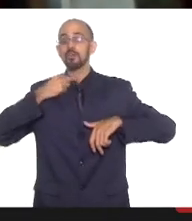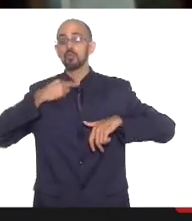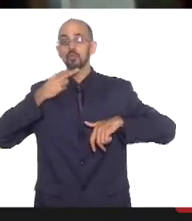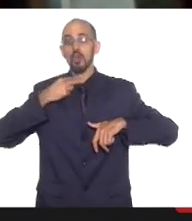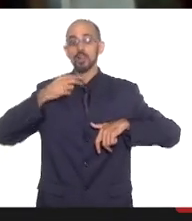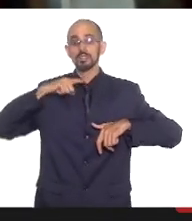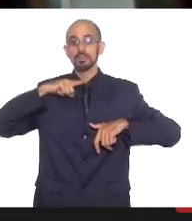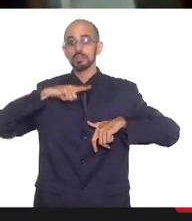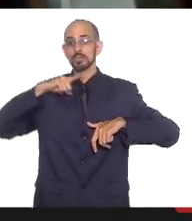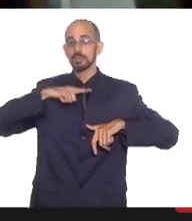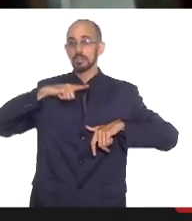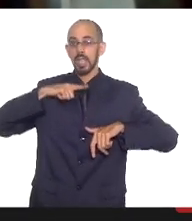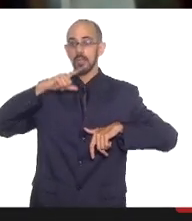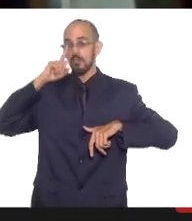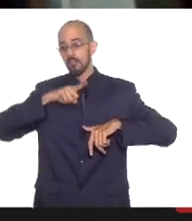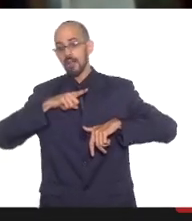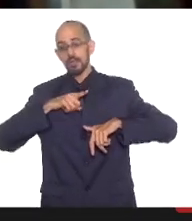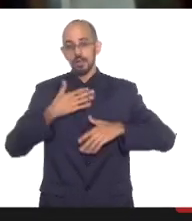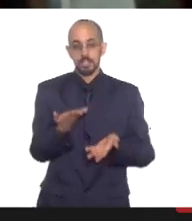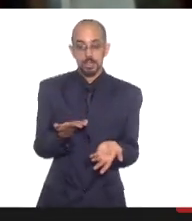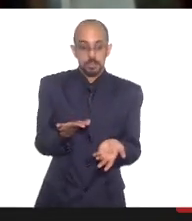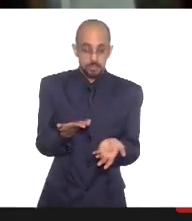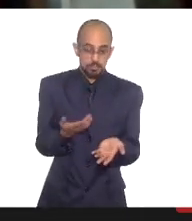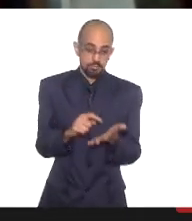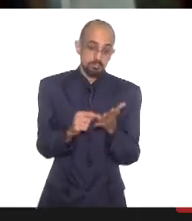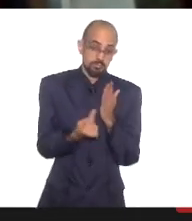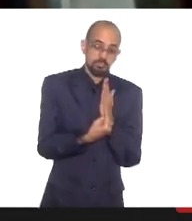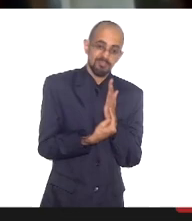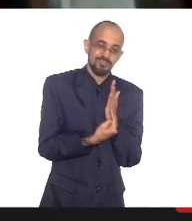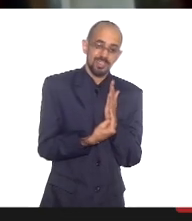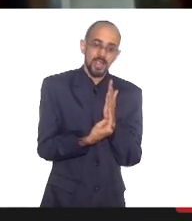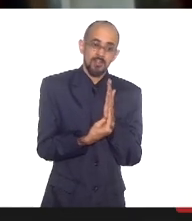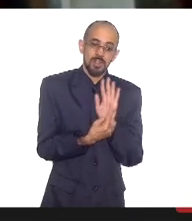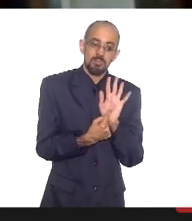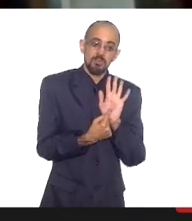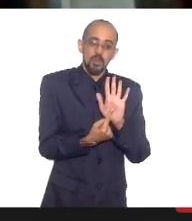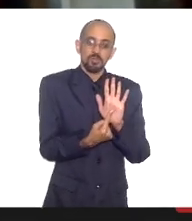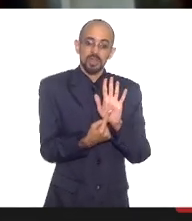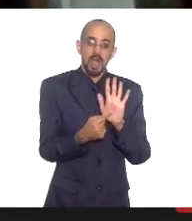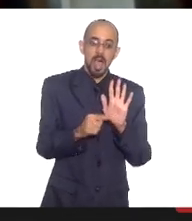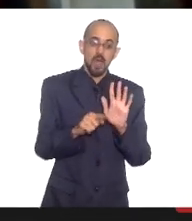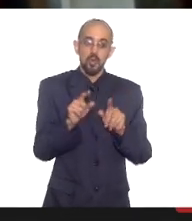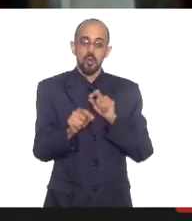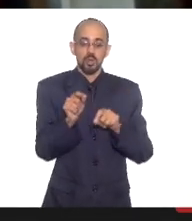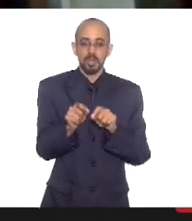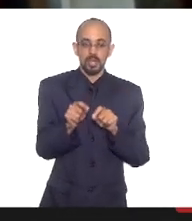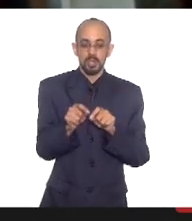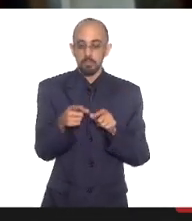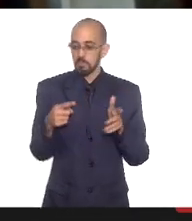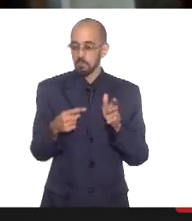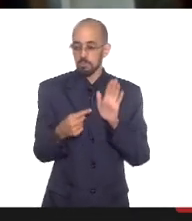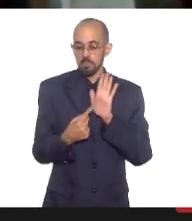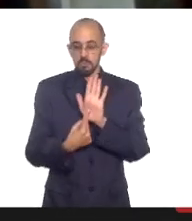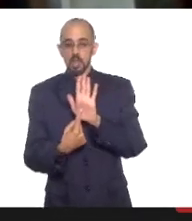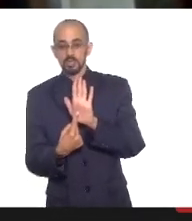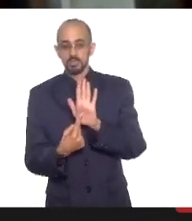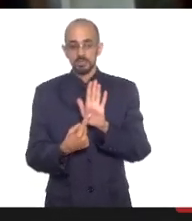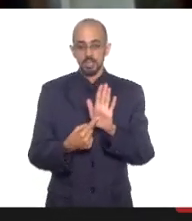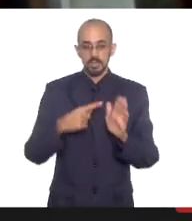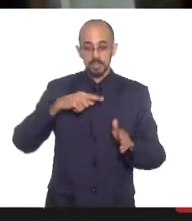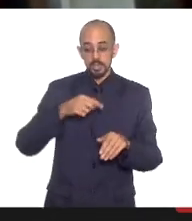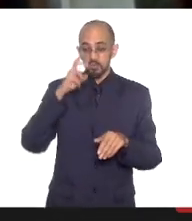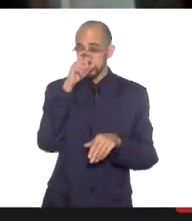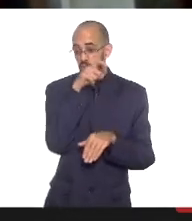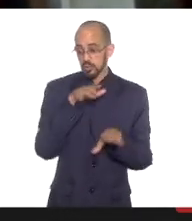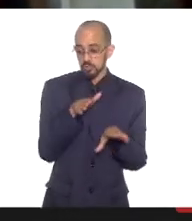Paralelos que acontece dentro do próprio governo e acaba atropelando né qualquer tipo de direcionamento que